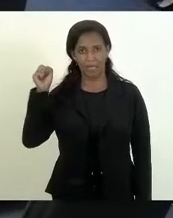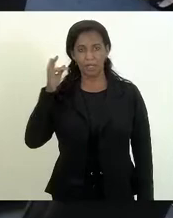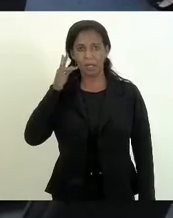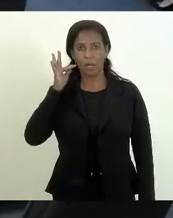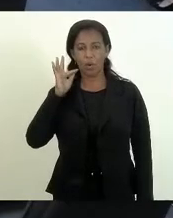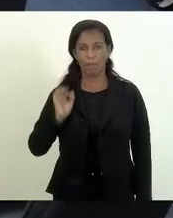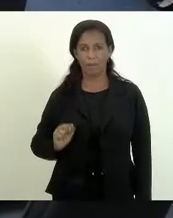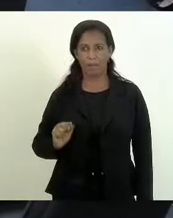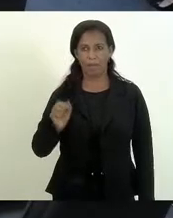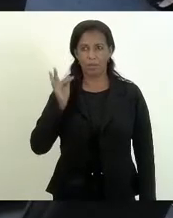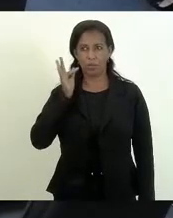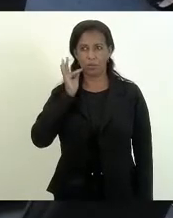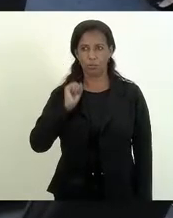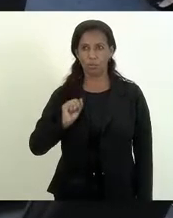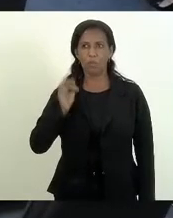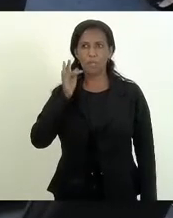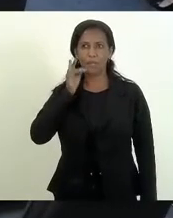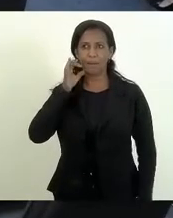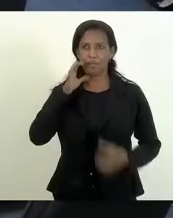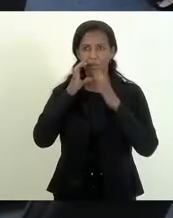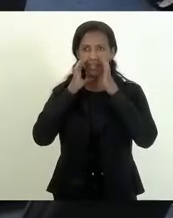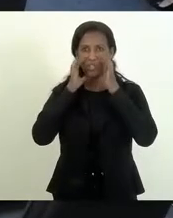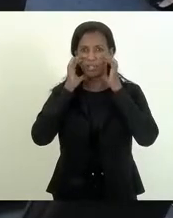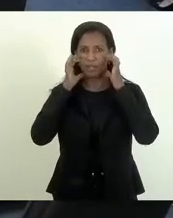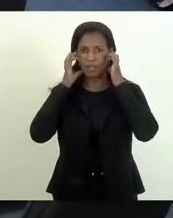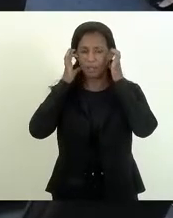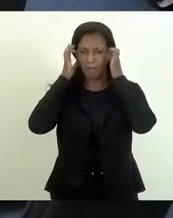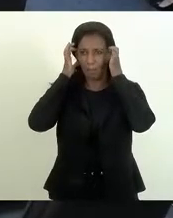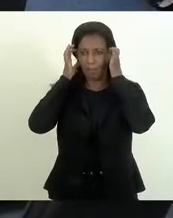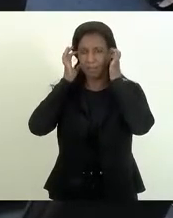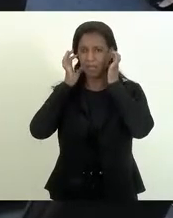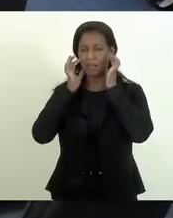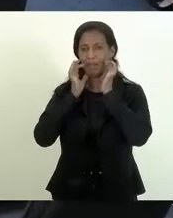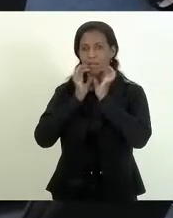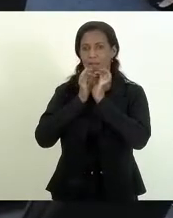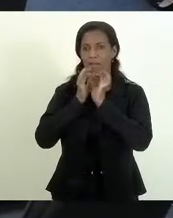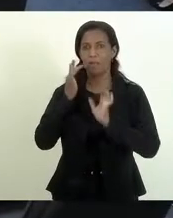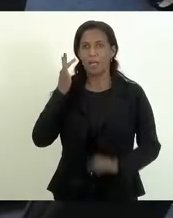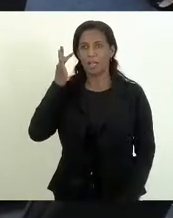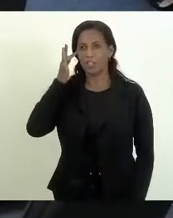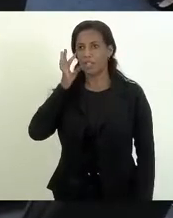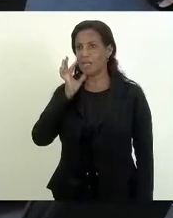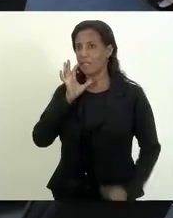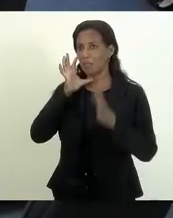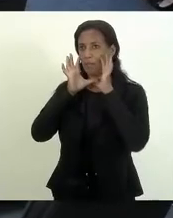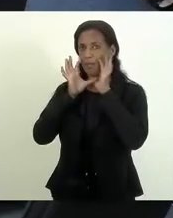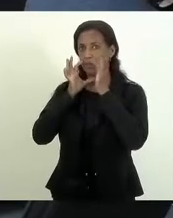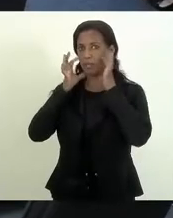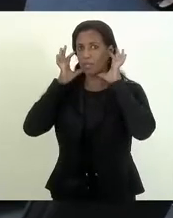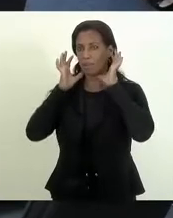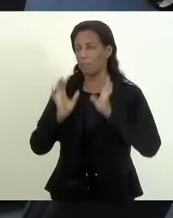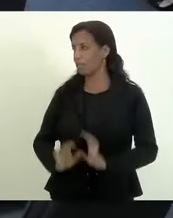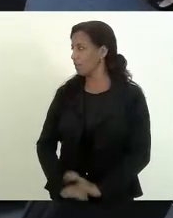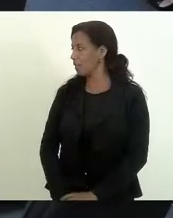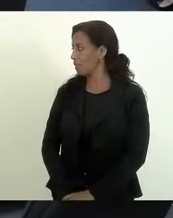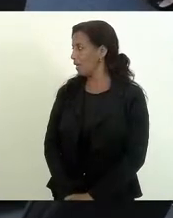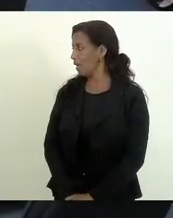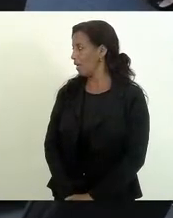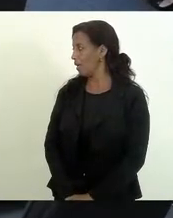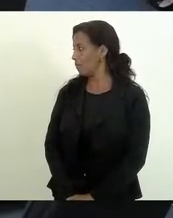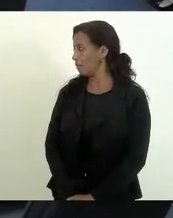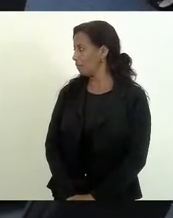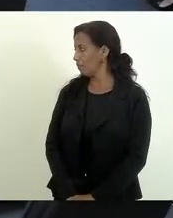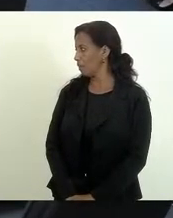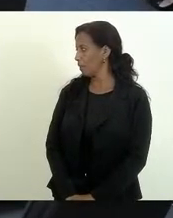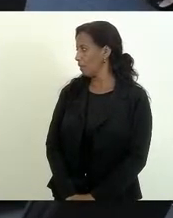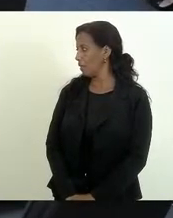de autoria do deputado Sérgio Fernandes, que institui a obrigatoriedade de vigilantes do sexo feminino no estabelecimento de prestação de